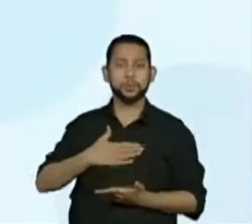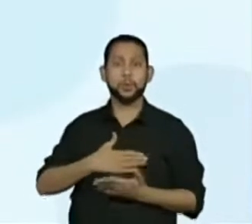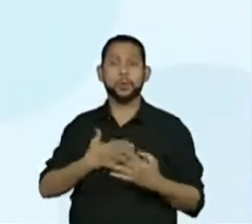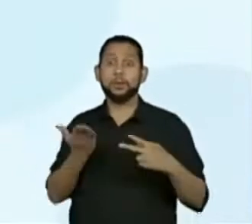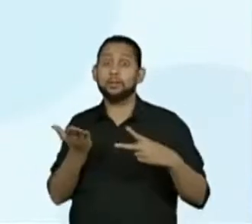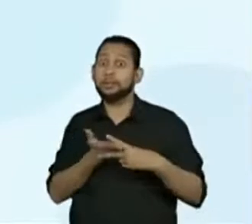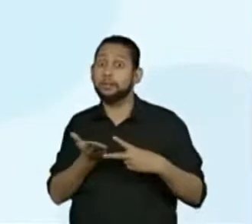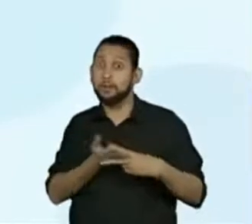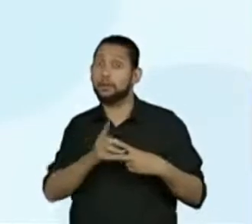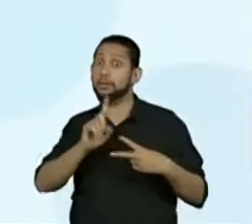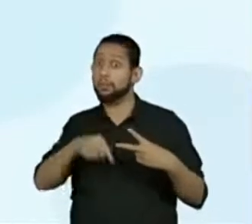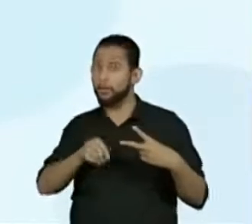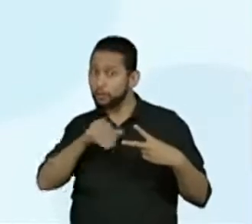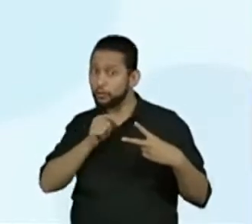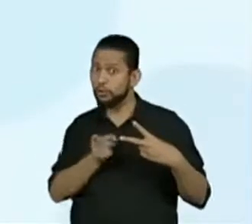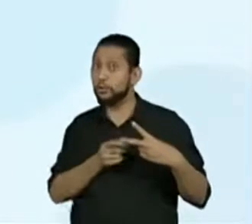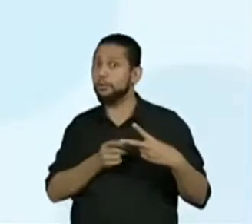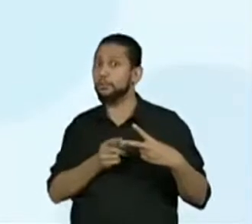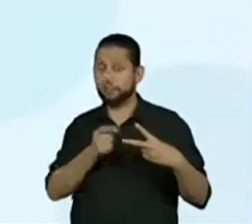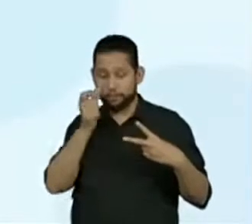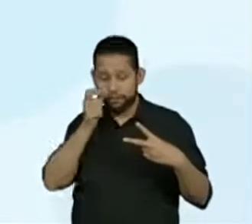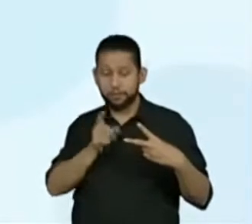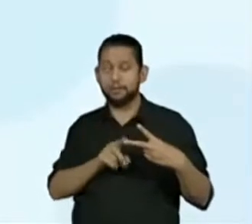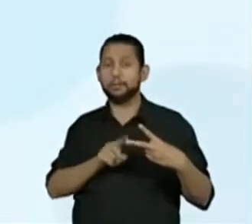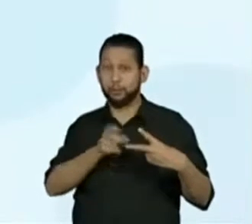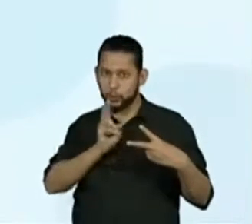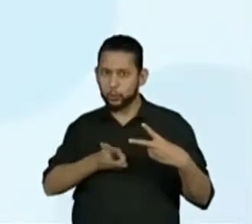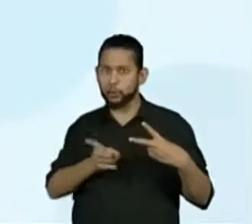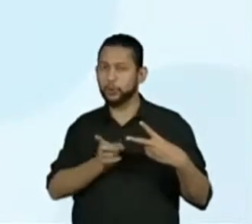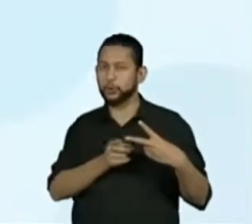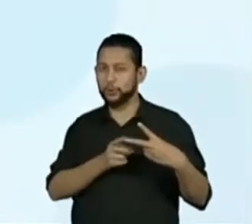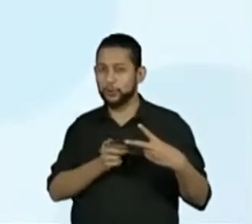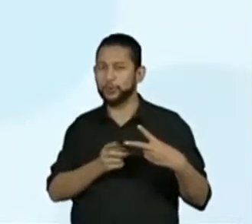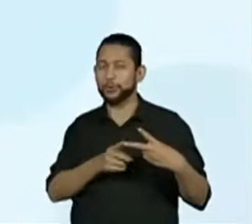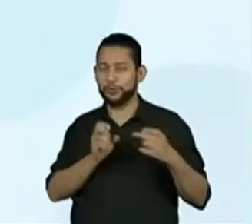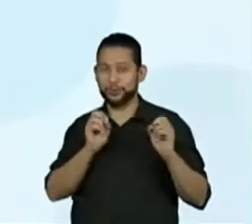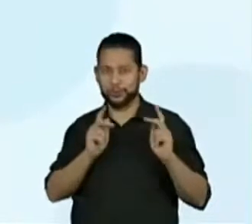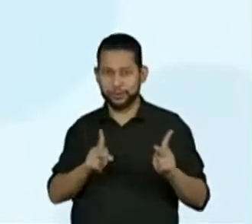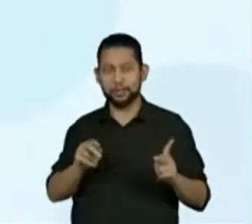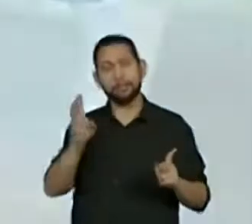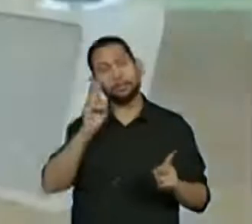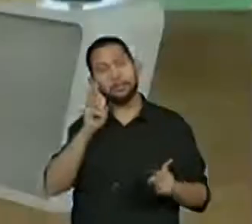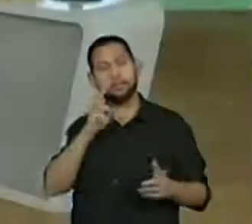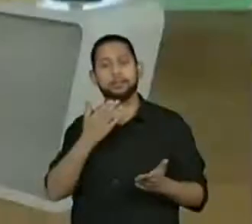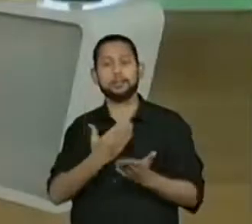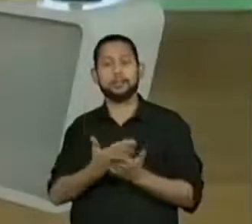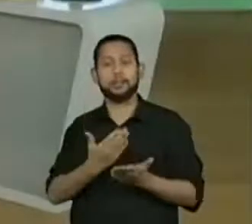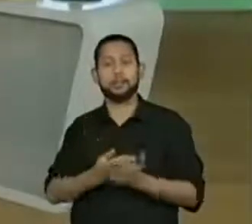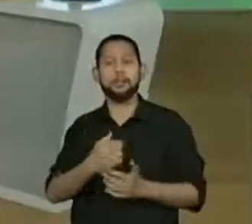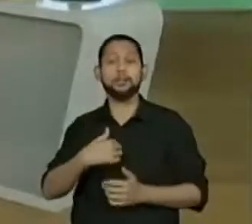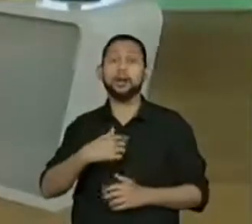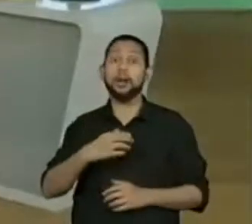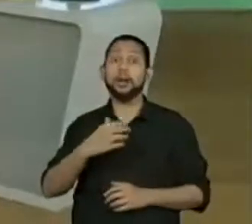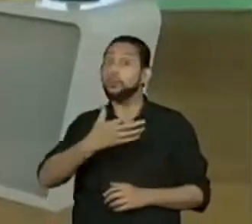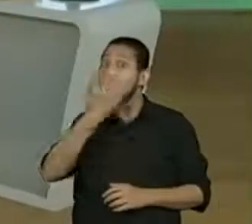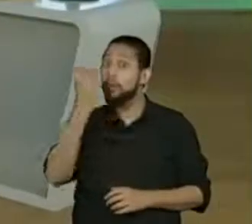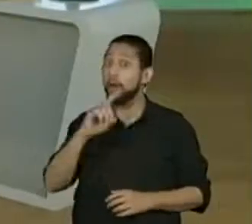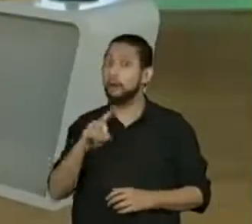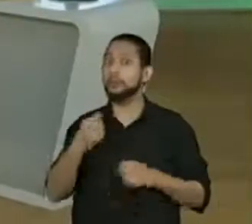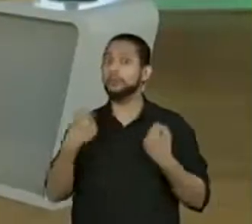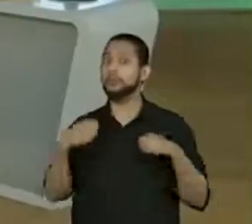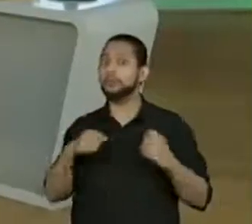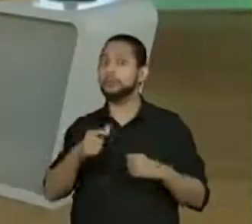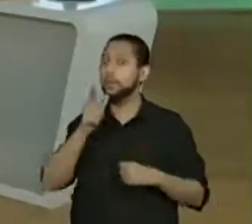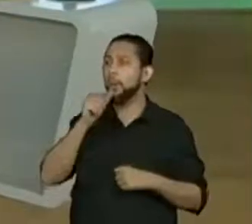vocês tem um pessoal já ansioso na volta a gente retoma a nossa aula não esquece daquele alongamento